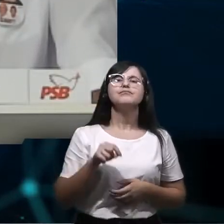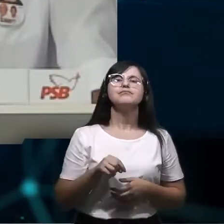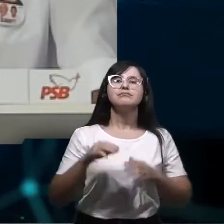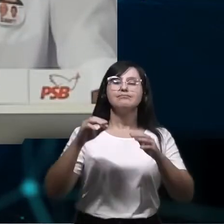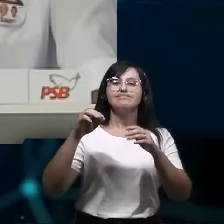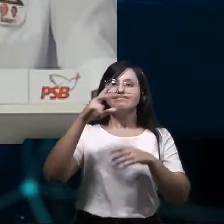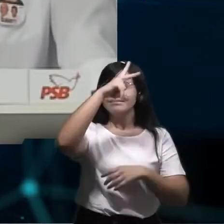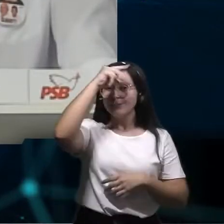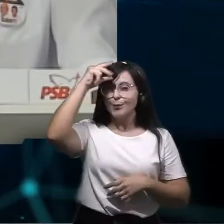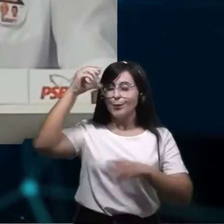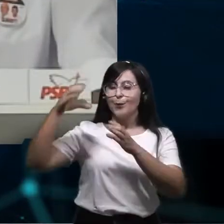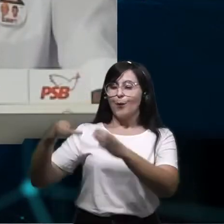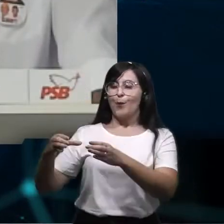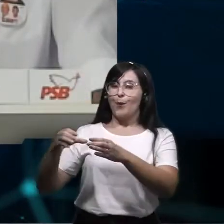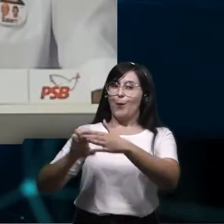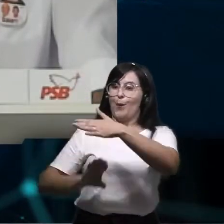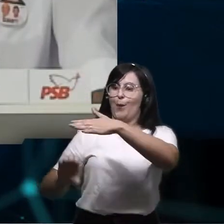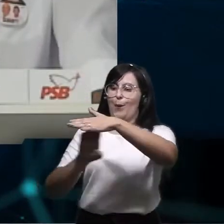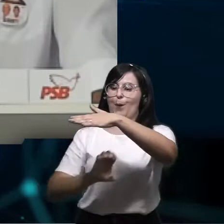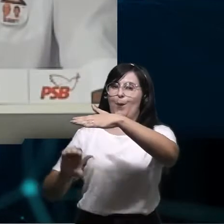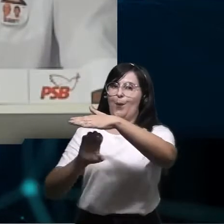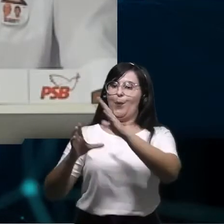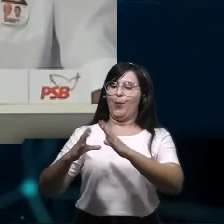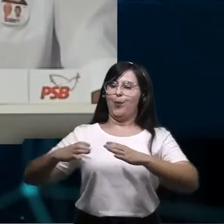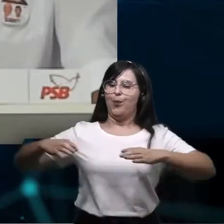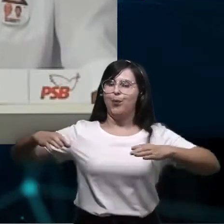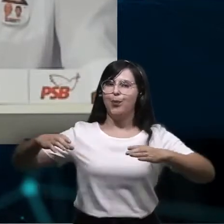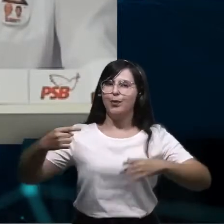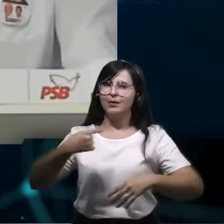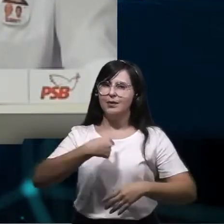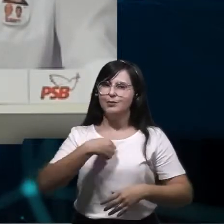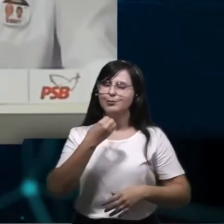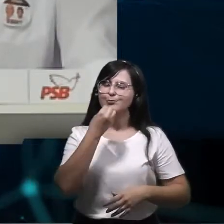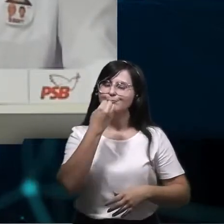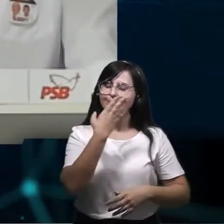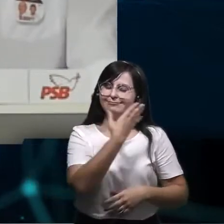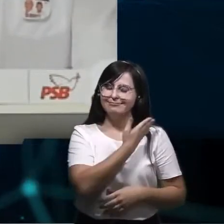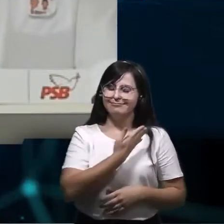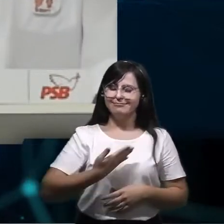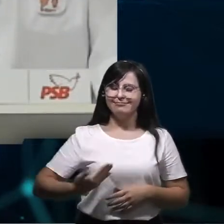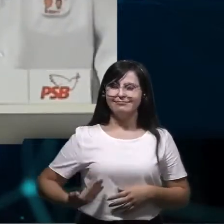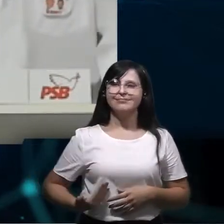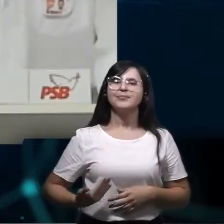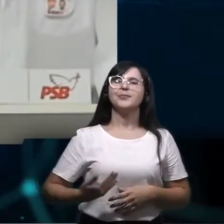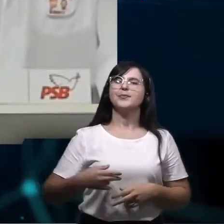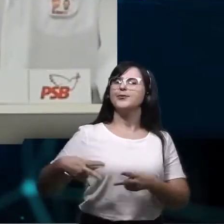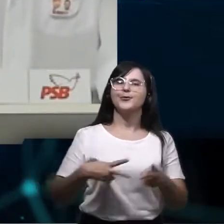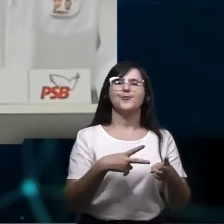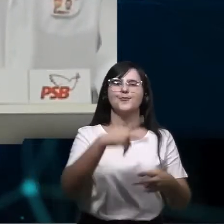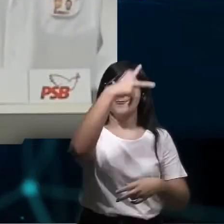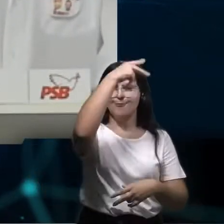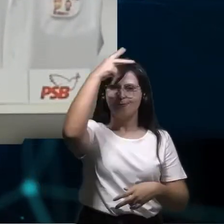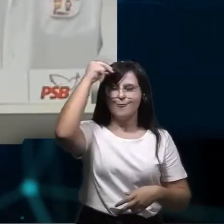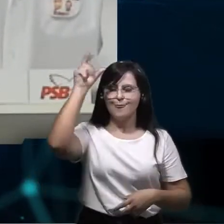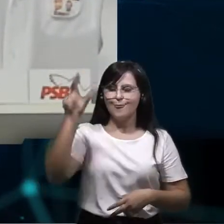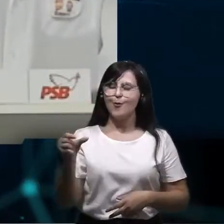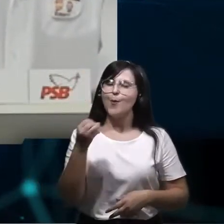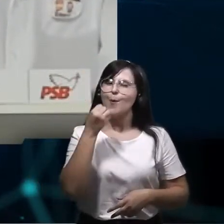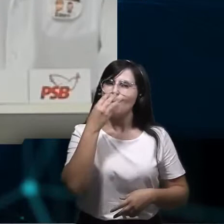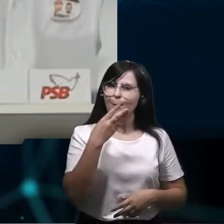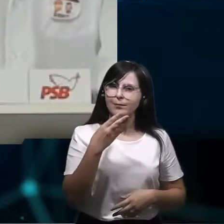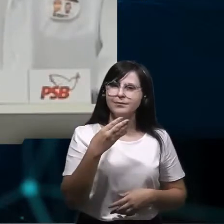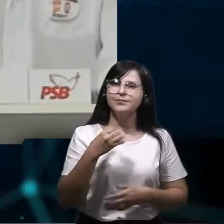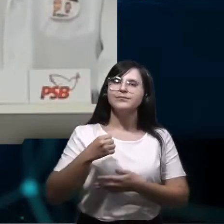município. Sempre cumpri minhas obrigações como bom gestor, mantendo a folha em dia e liberando crédito aos